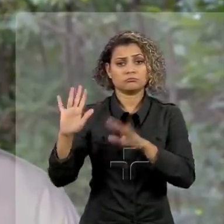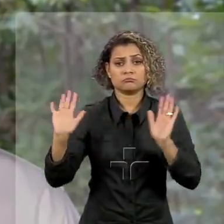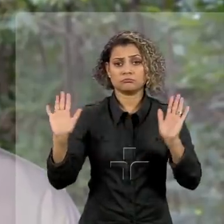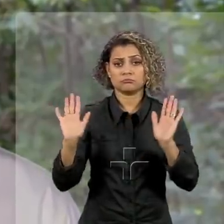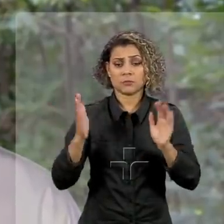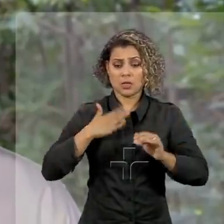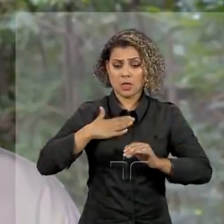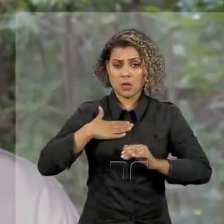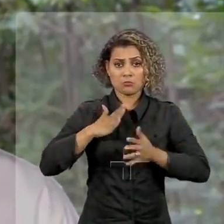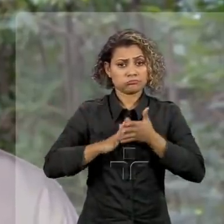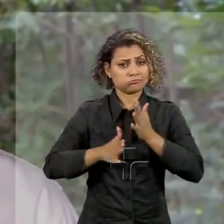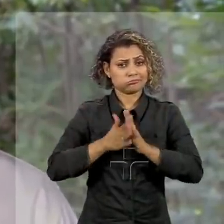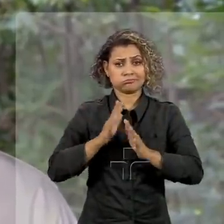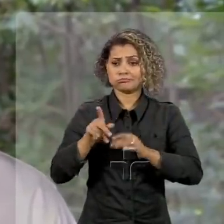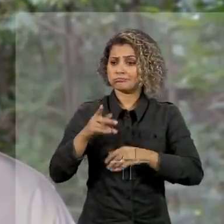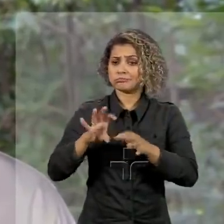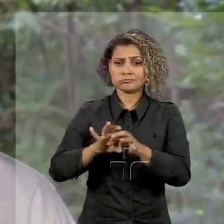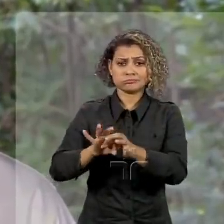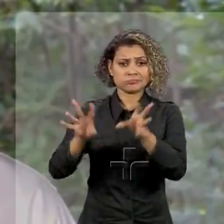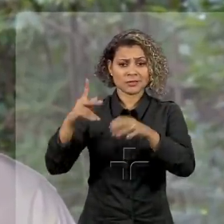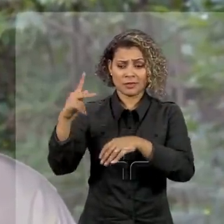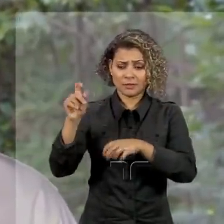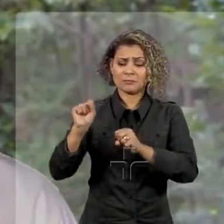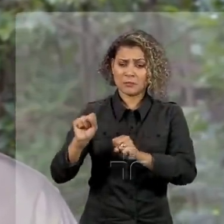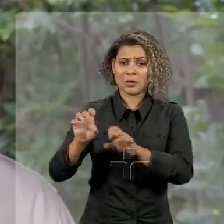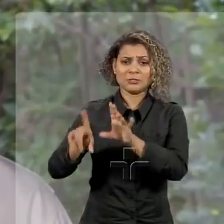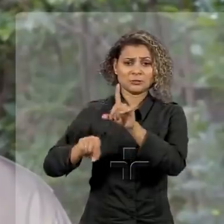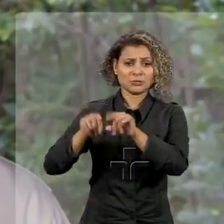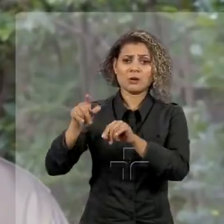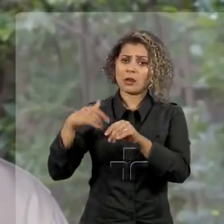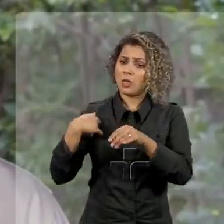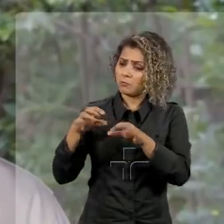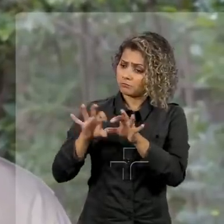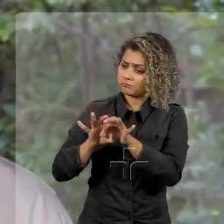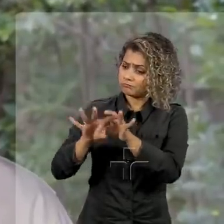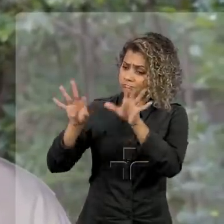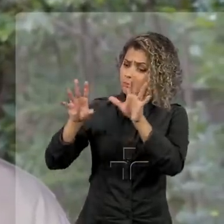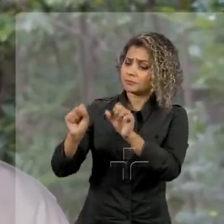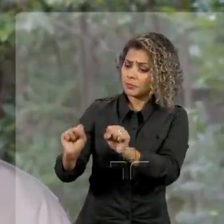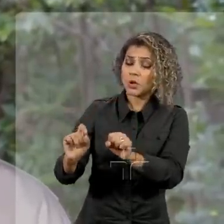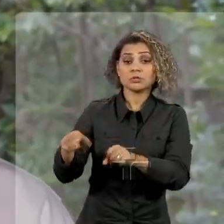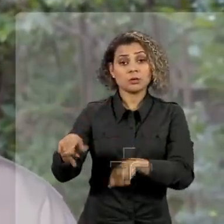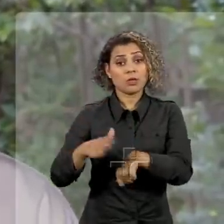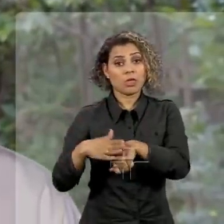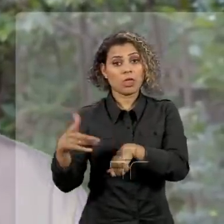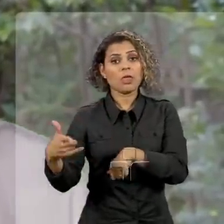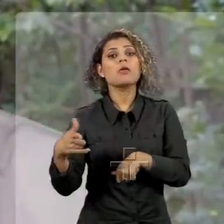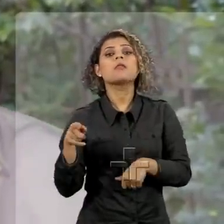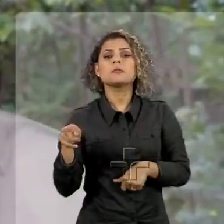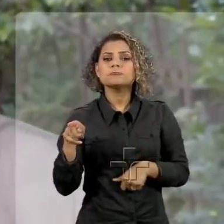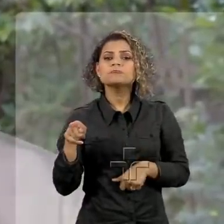minha parte, sempre fui favorável a isso, deu sinal verde e ele, via nota,